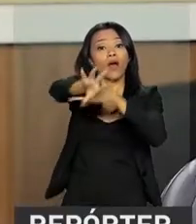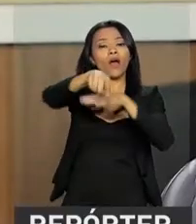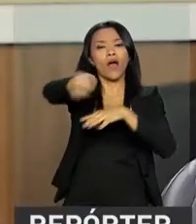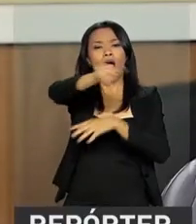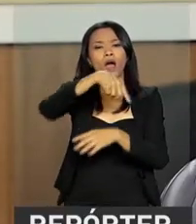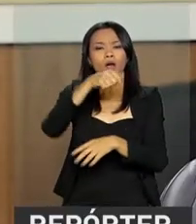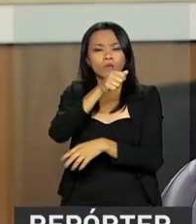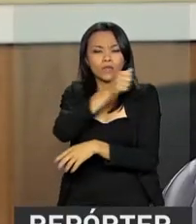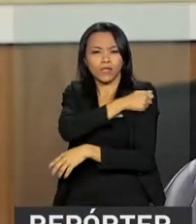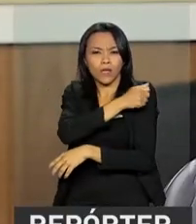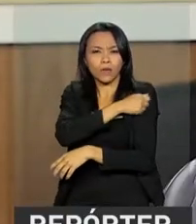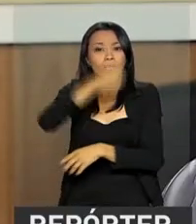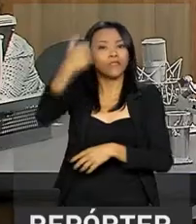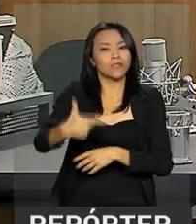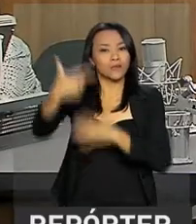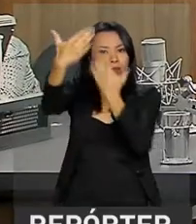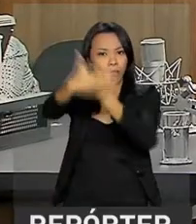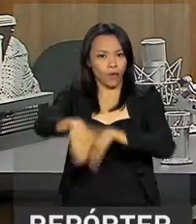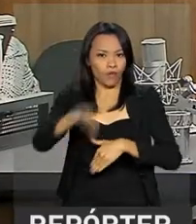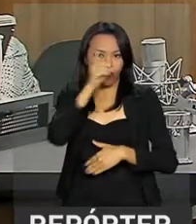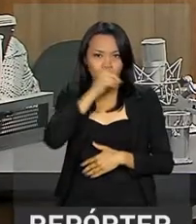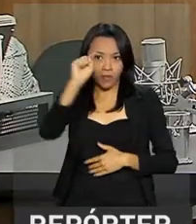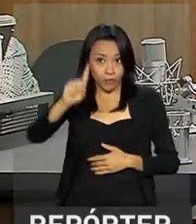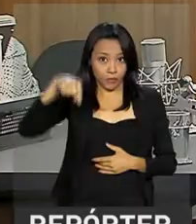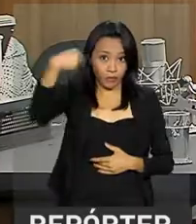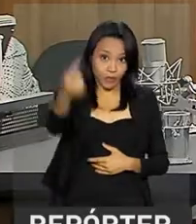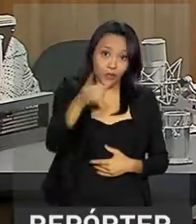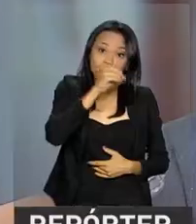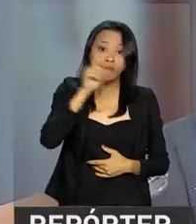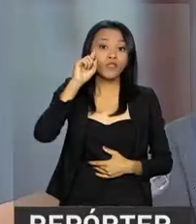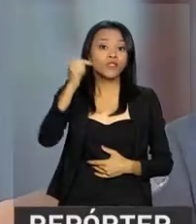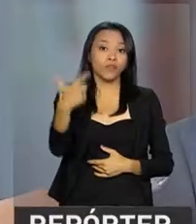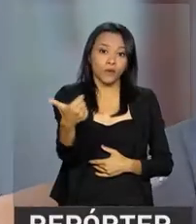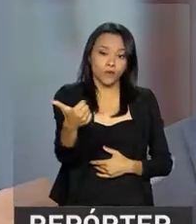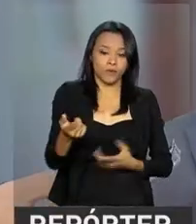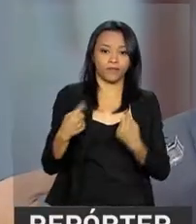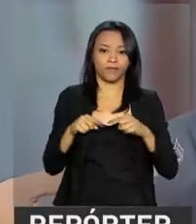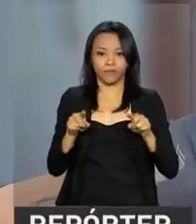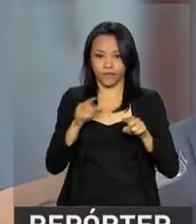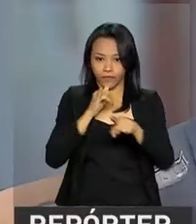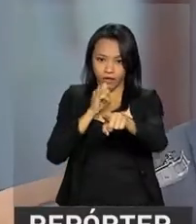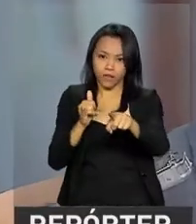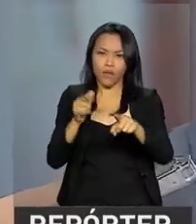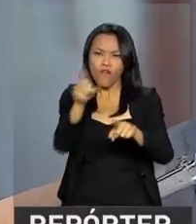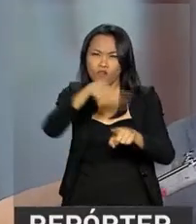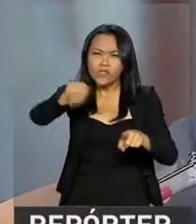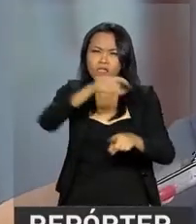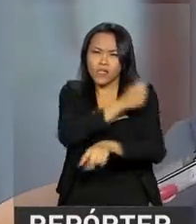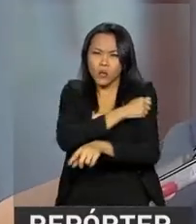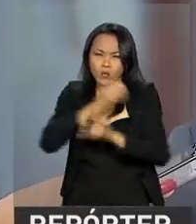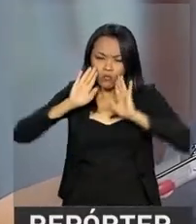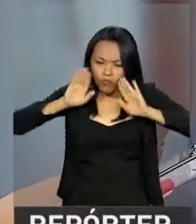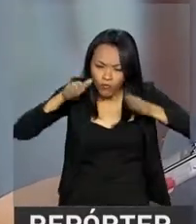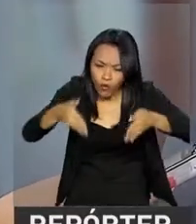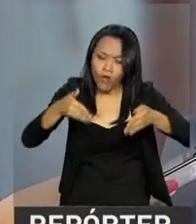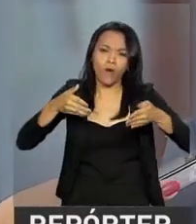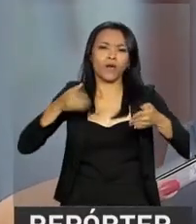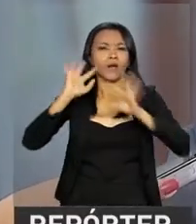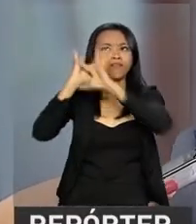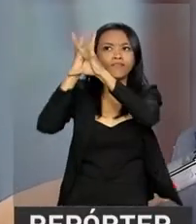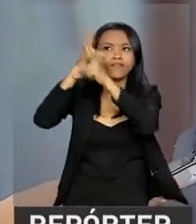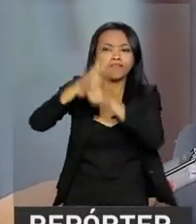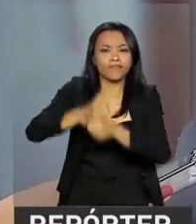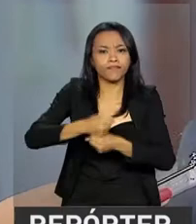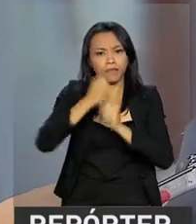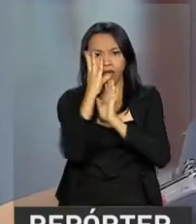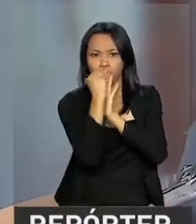a segunda fase do Enem no próximo domingo, dia 12. Permaneçam focados, revisando os